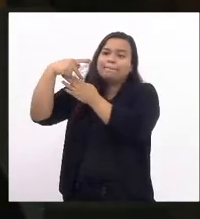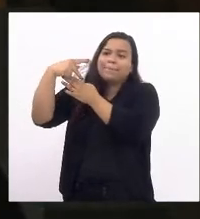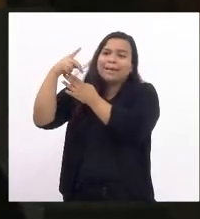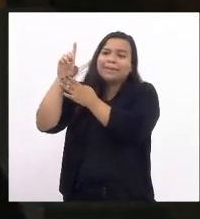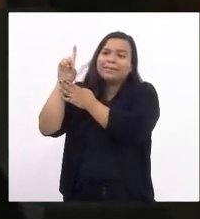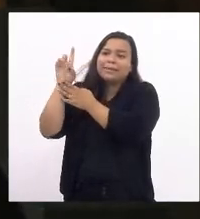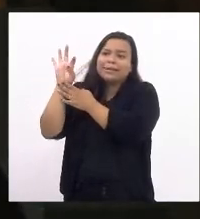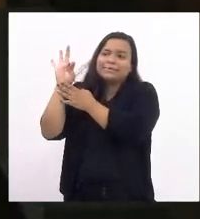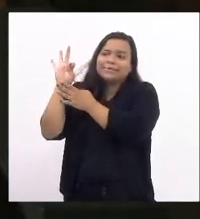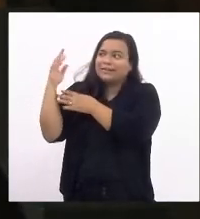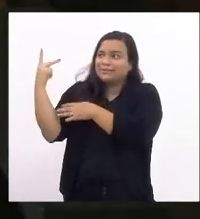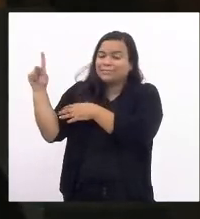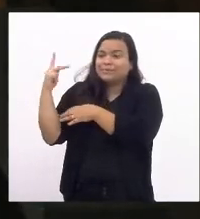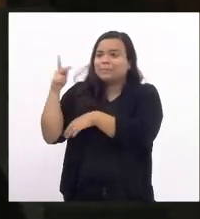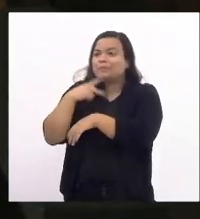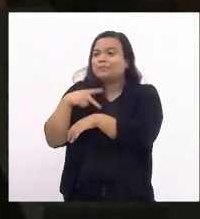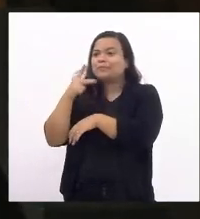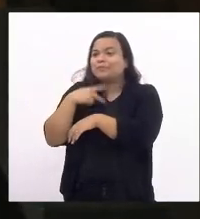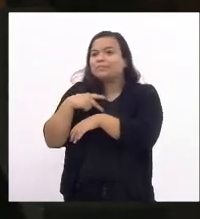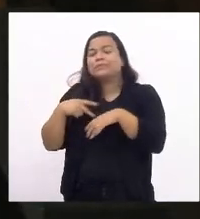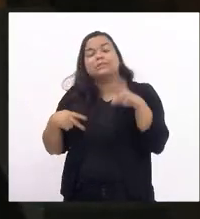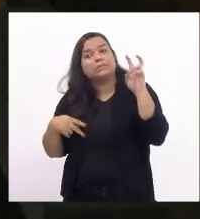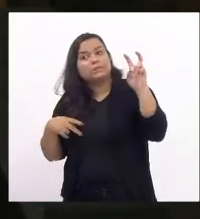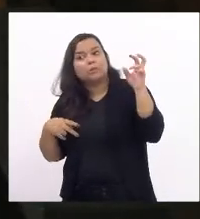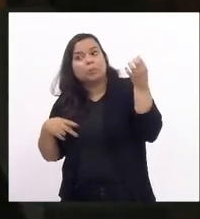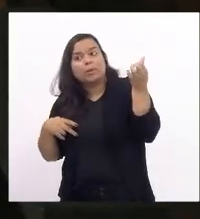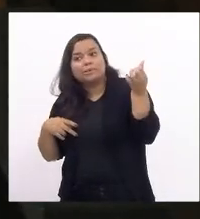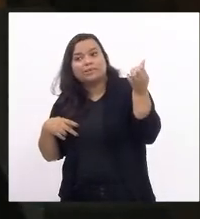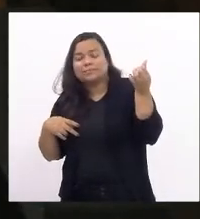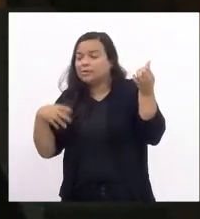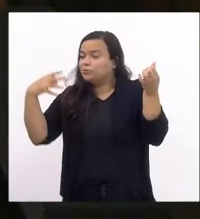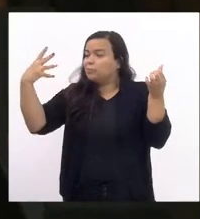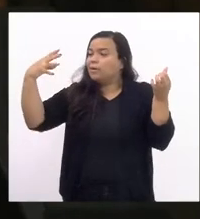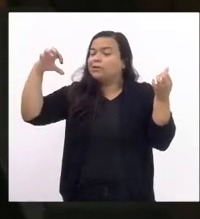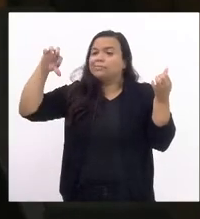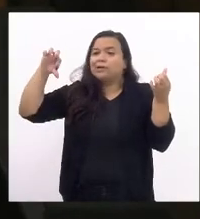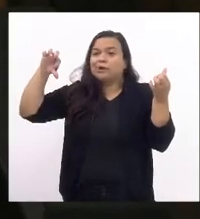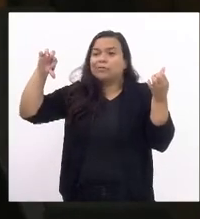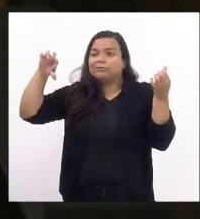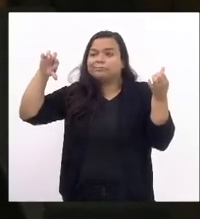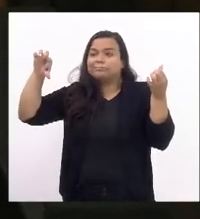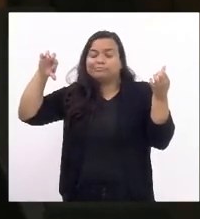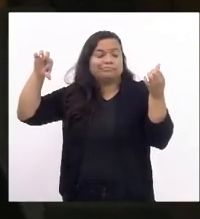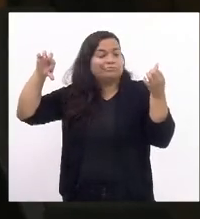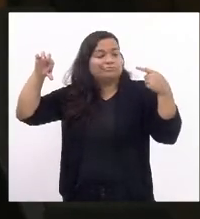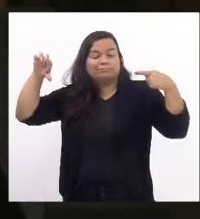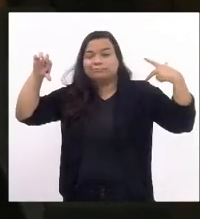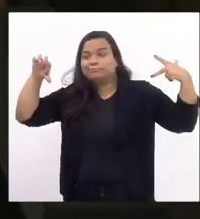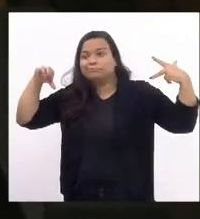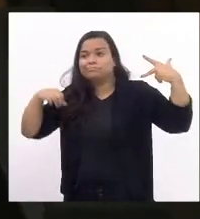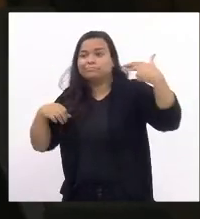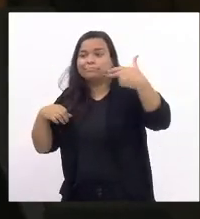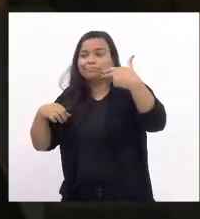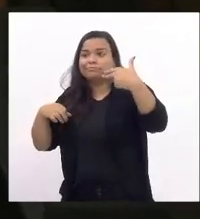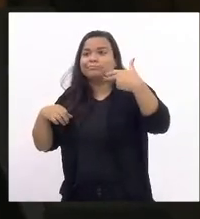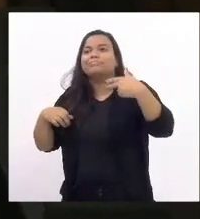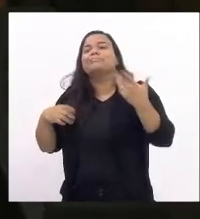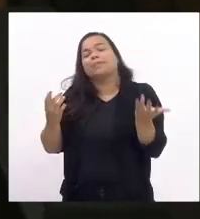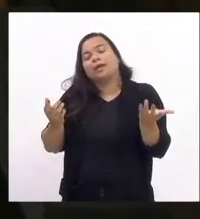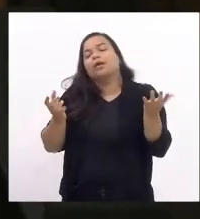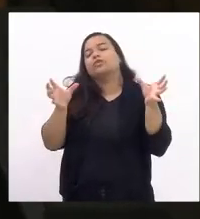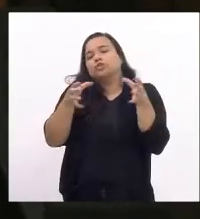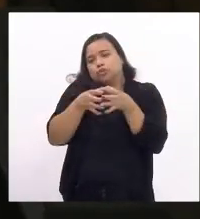Vossa Excelência. 56 a 49. Então, deu federação com o PSDB.